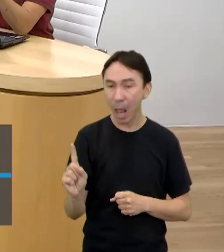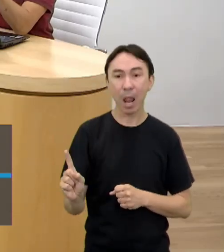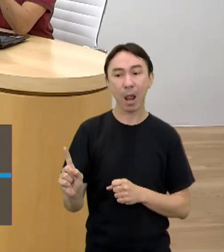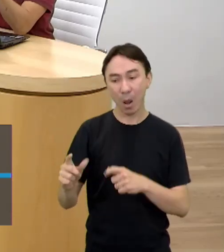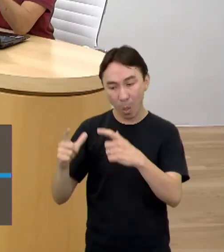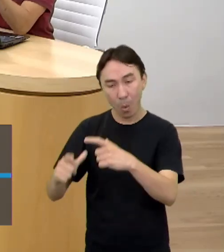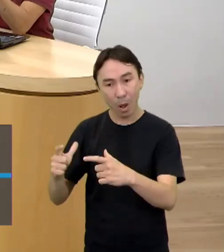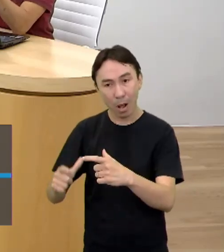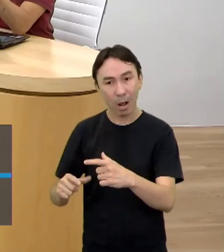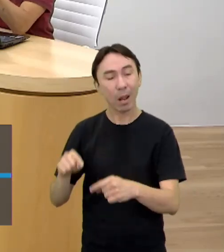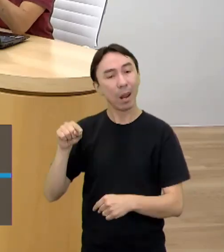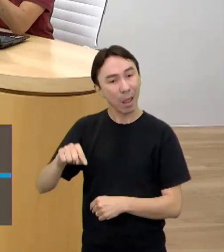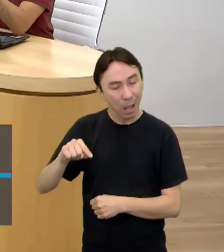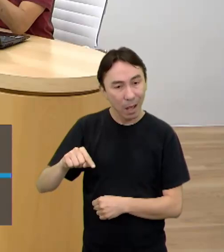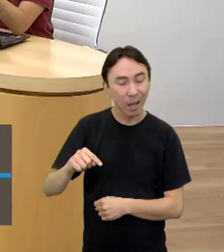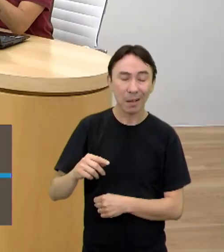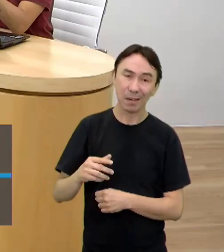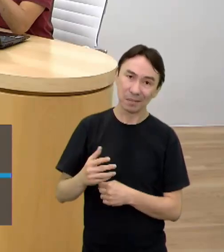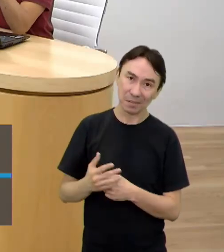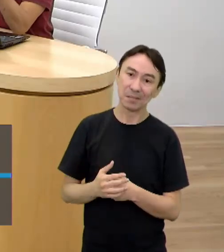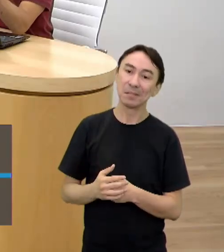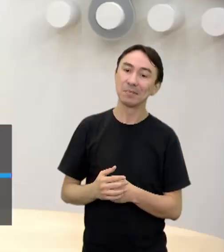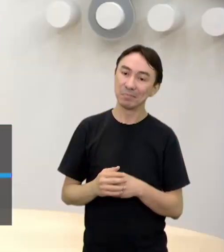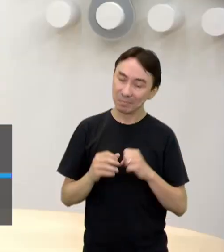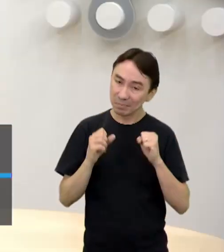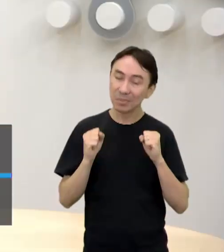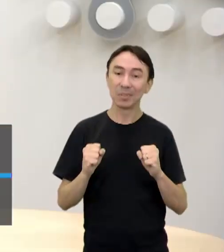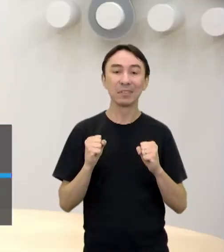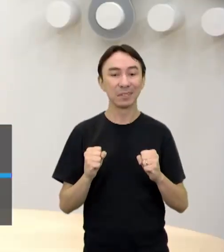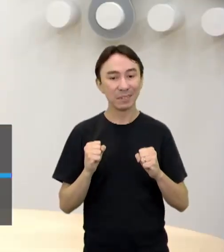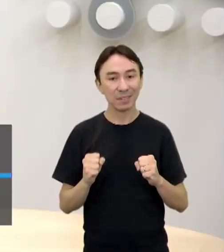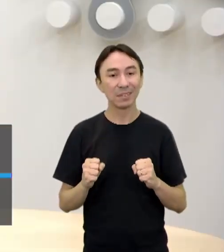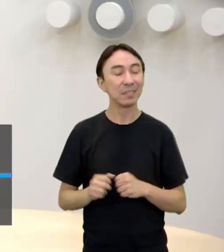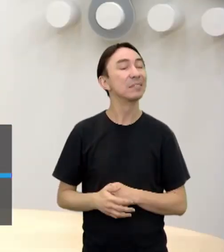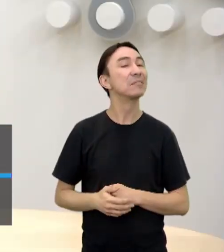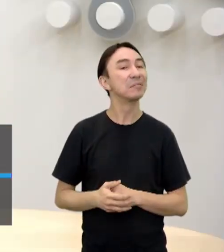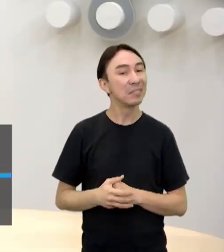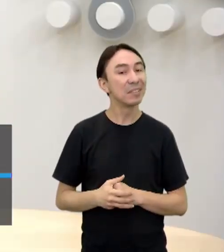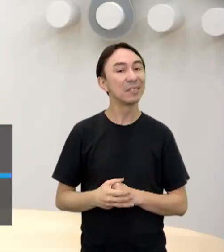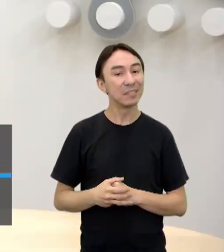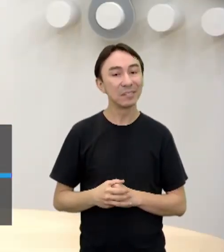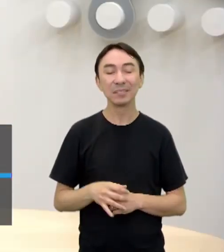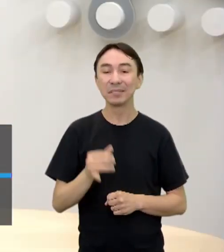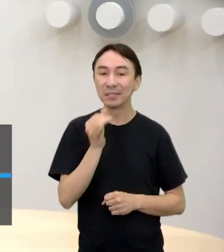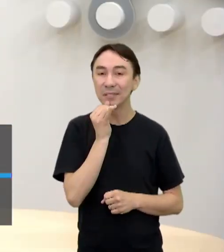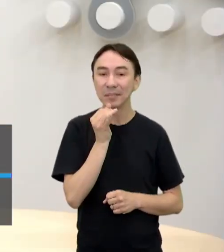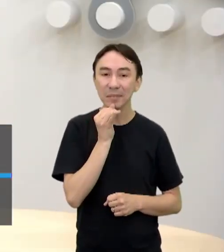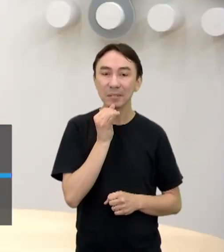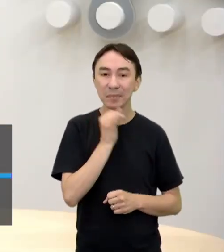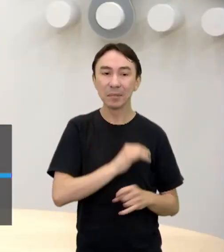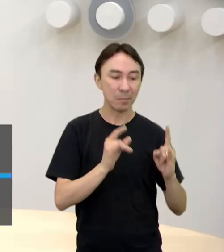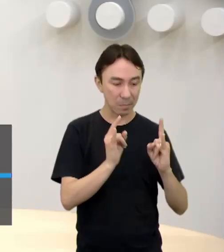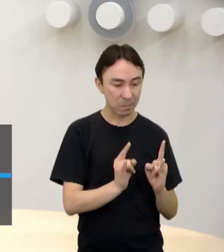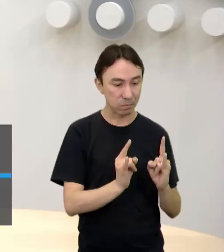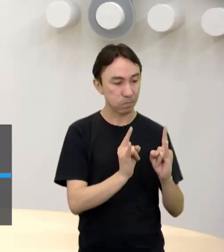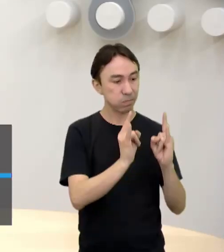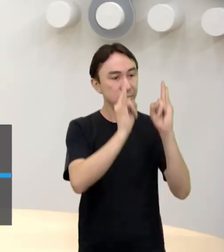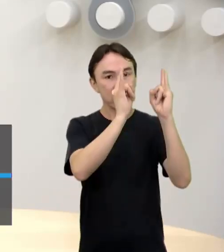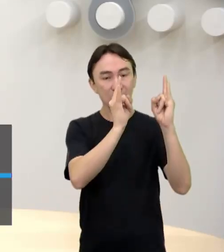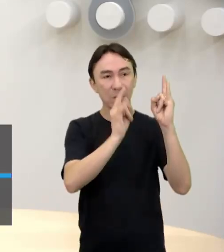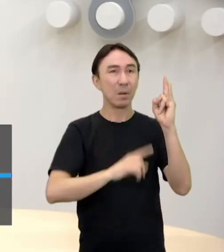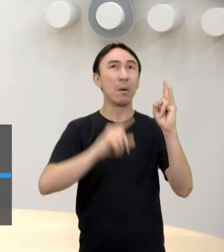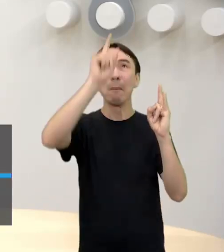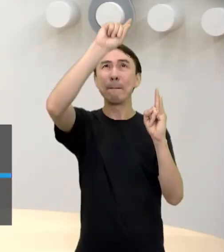o ponto em si, né? Tá? Mas assim, o local é muito provável. Em cima de um prédio, por exemplo. Exatamente. Existem lugares, né,